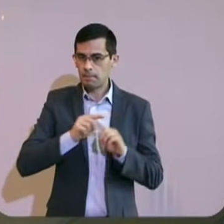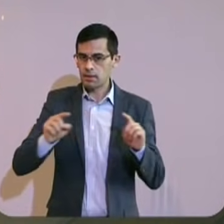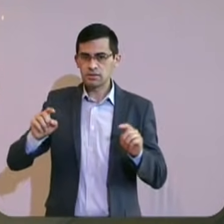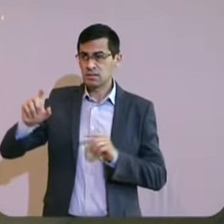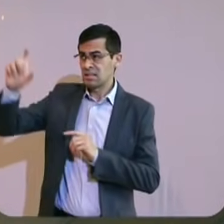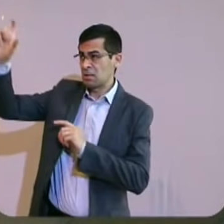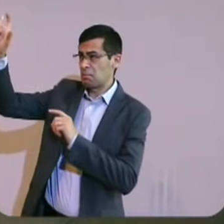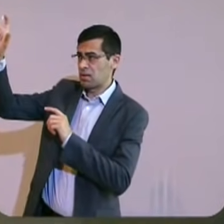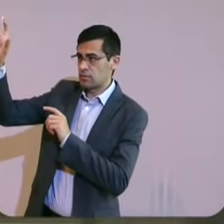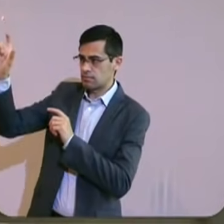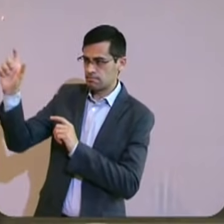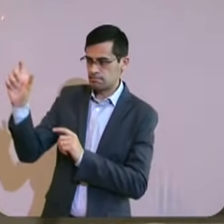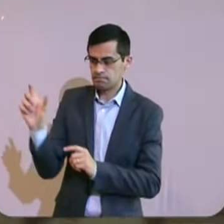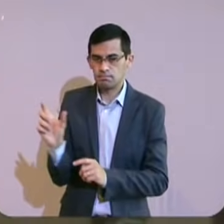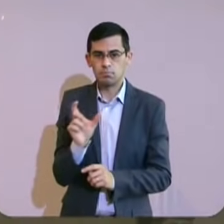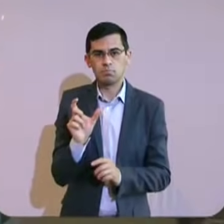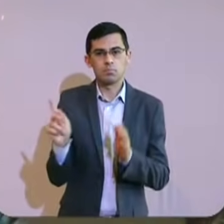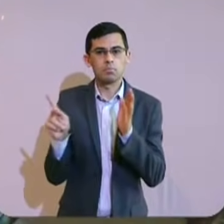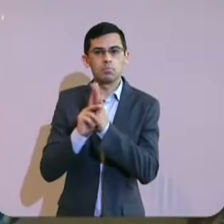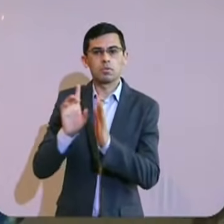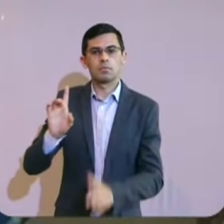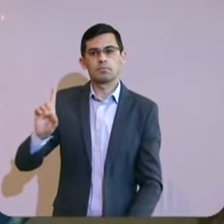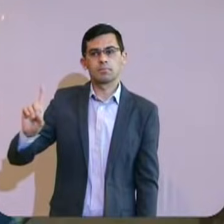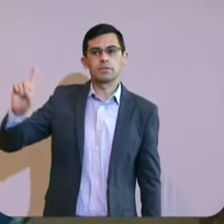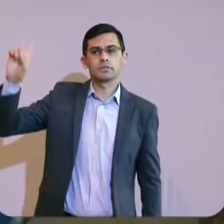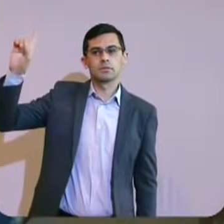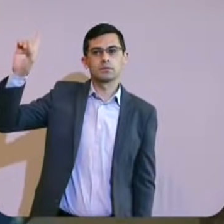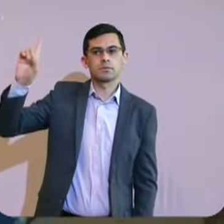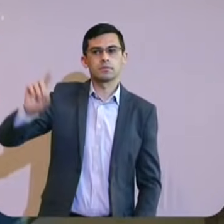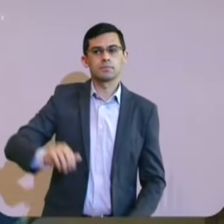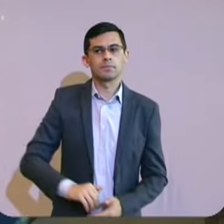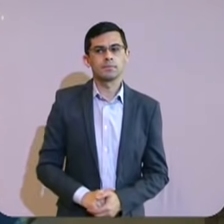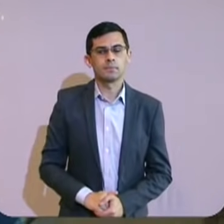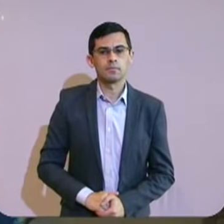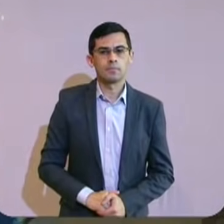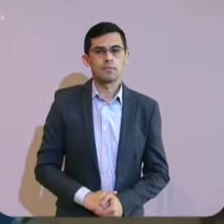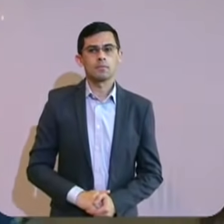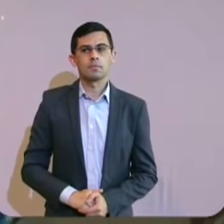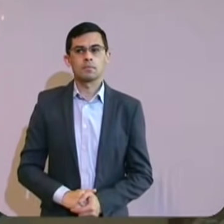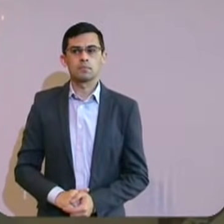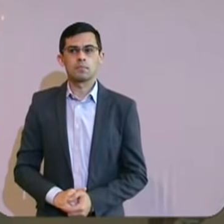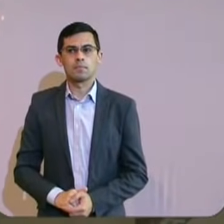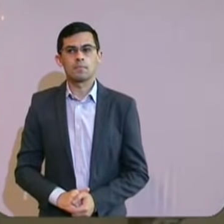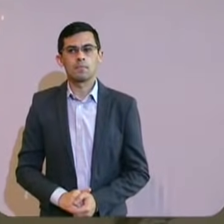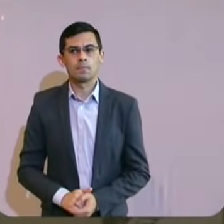que procede da boca do Senhor.